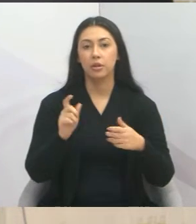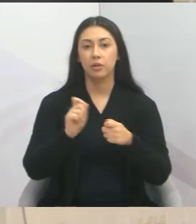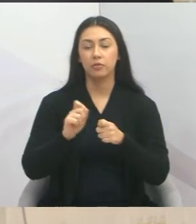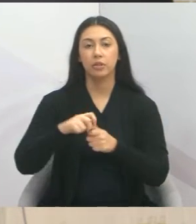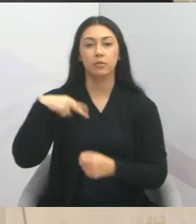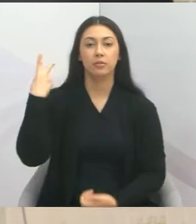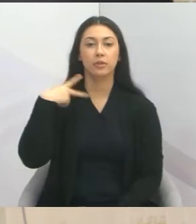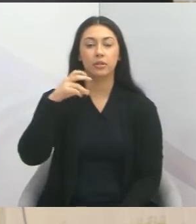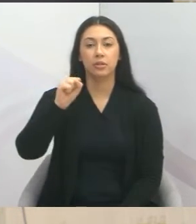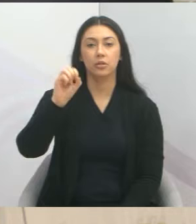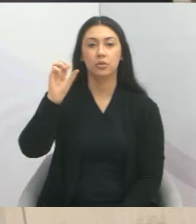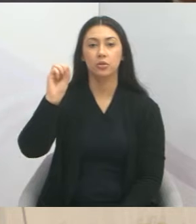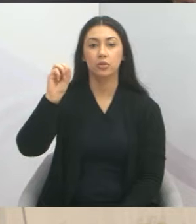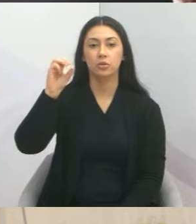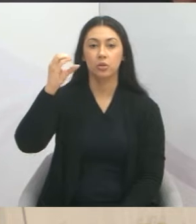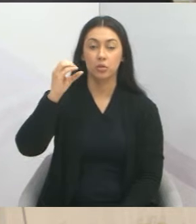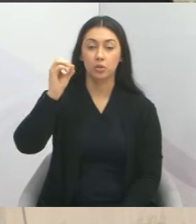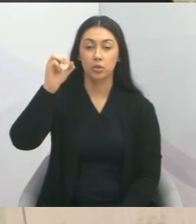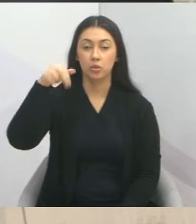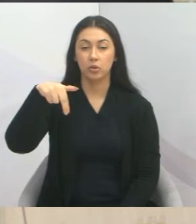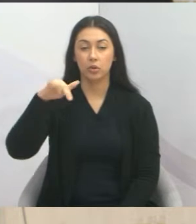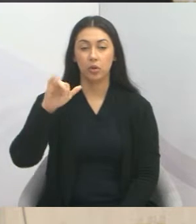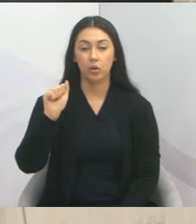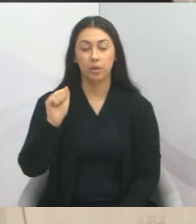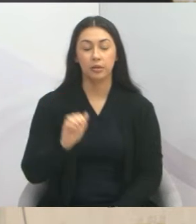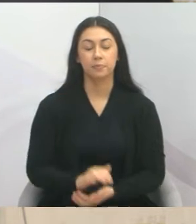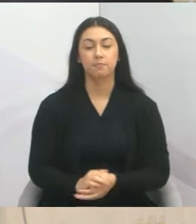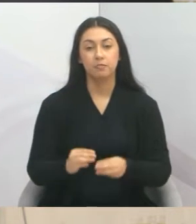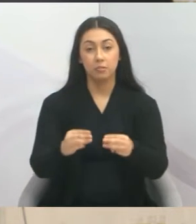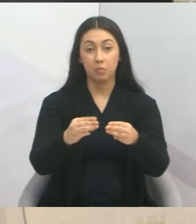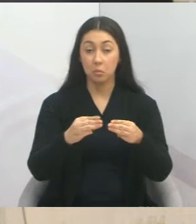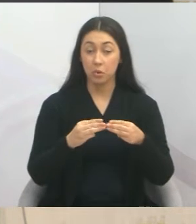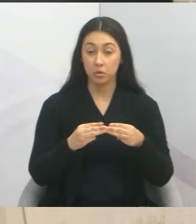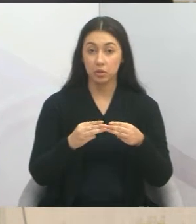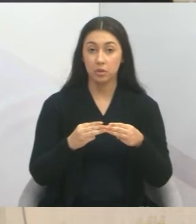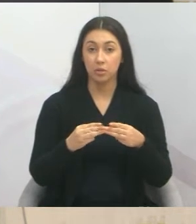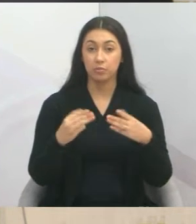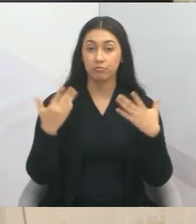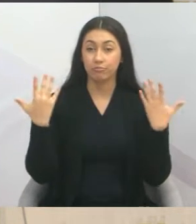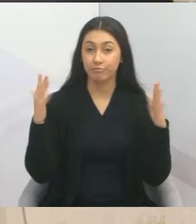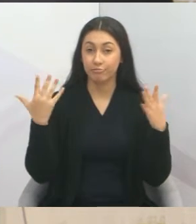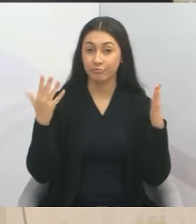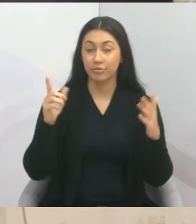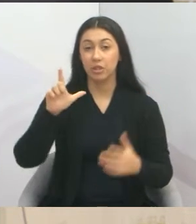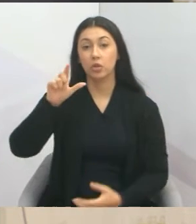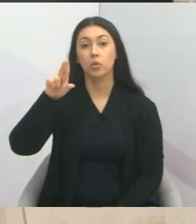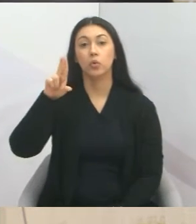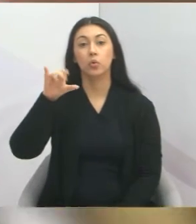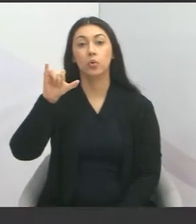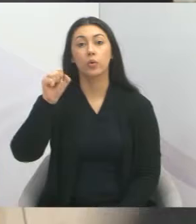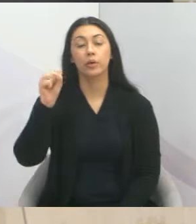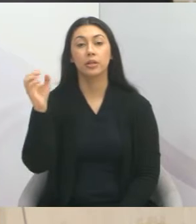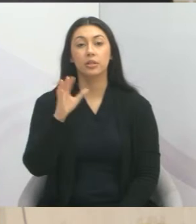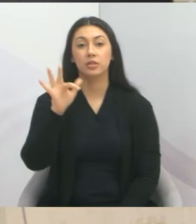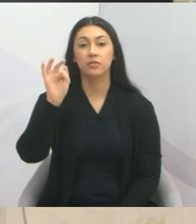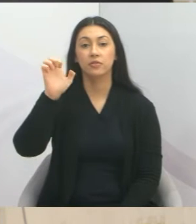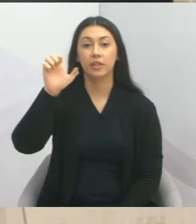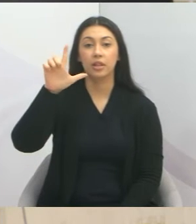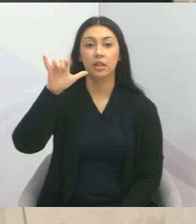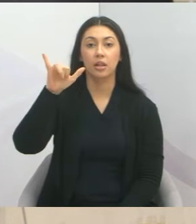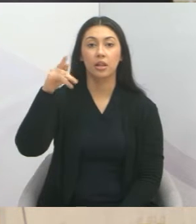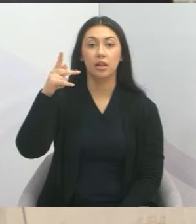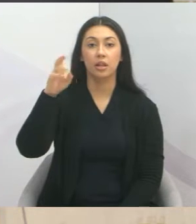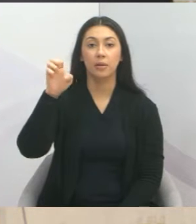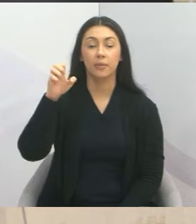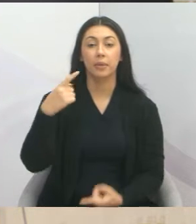Sônia patas da Amizade a Moção congratulatória ao senhor Luiz Felipe Luiz Felipe de Oliveira